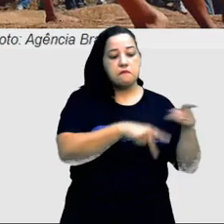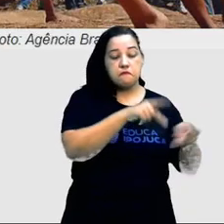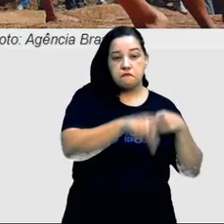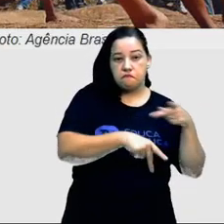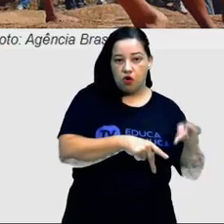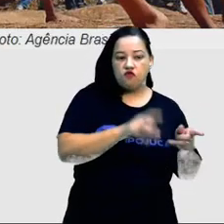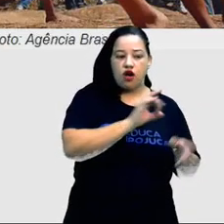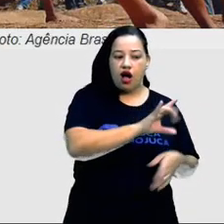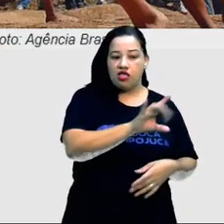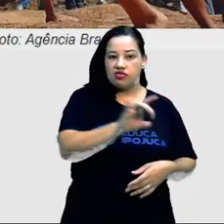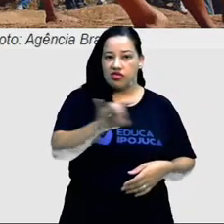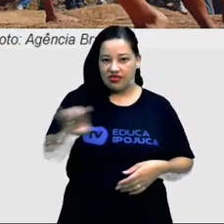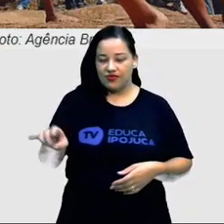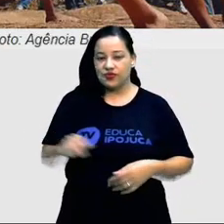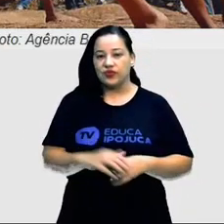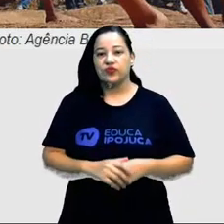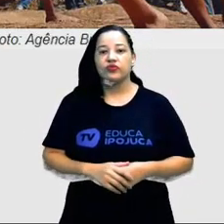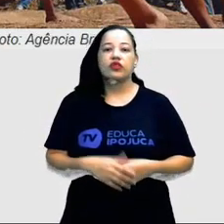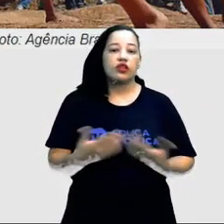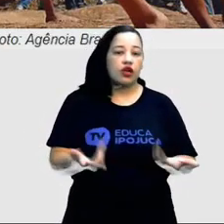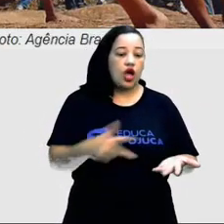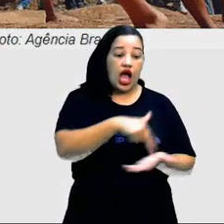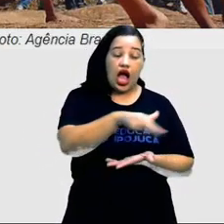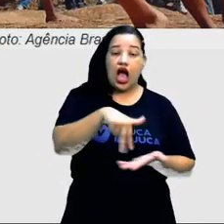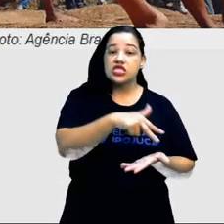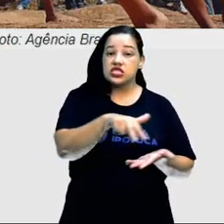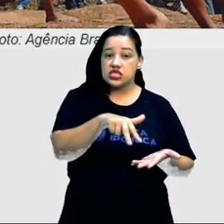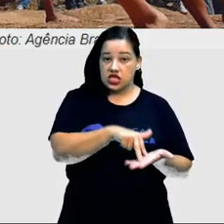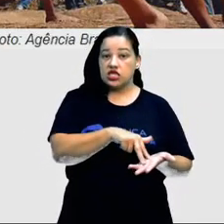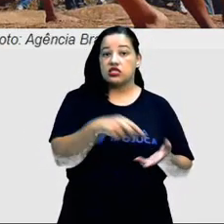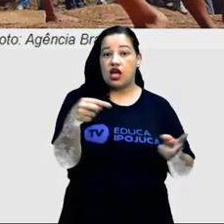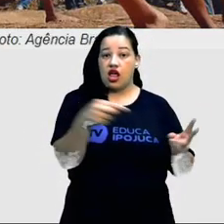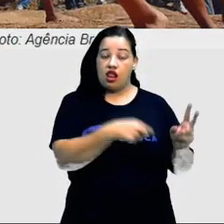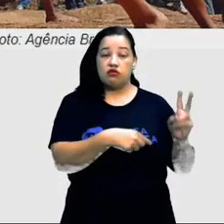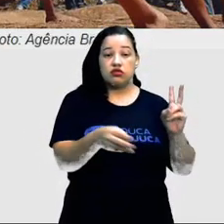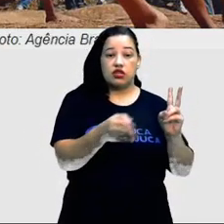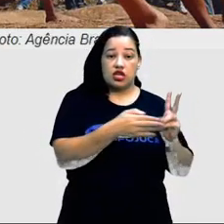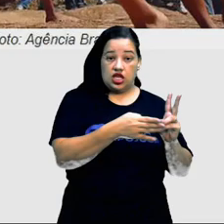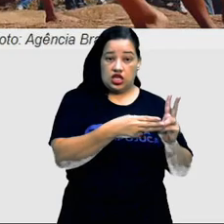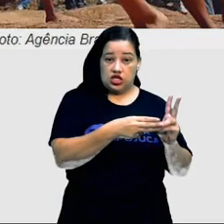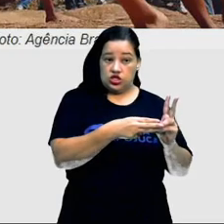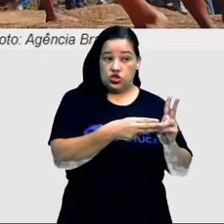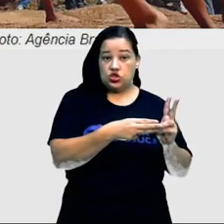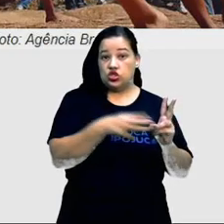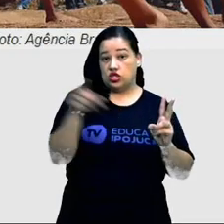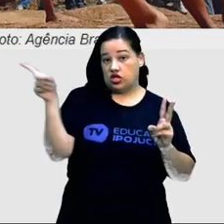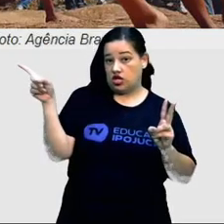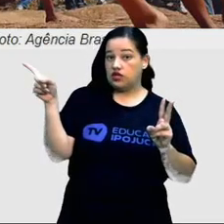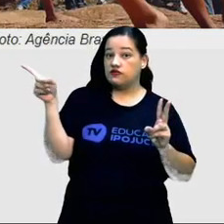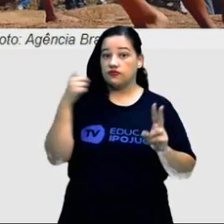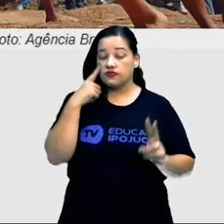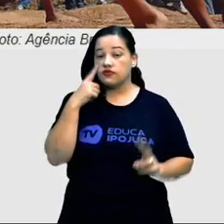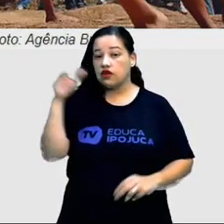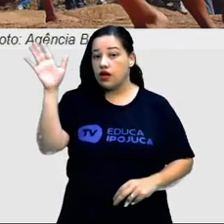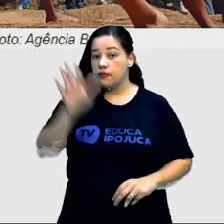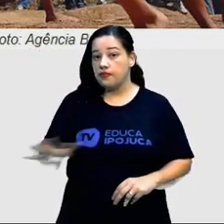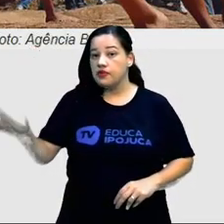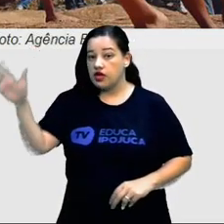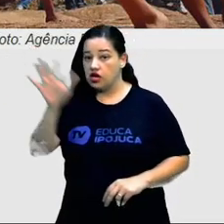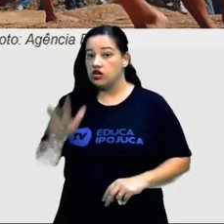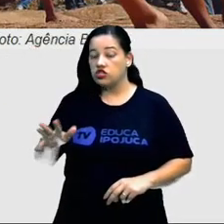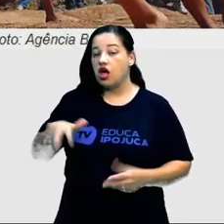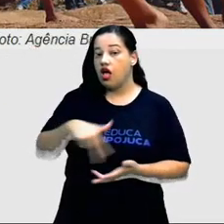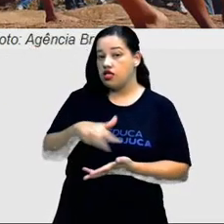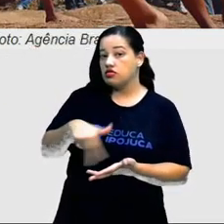Podemos perceber que a dança de matriz indígena, como é mostrada aqui na imagem, a dança